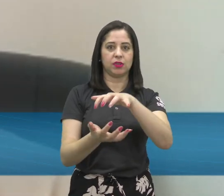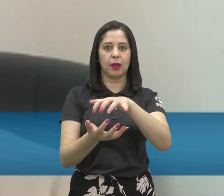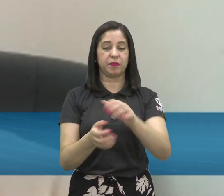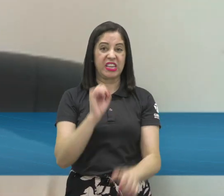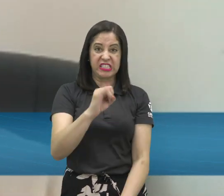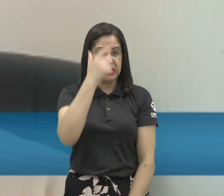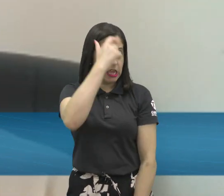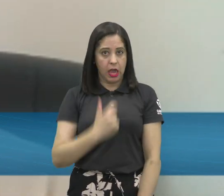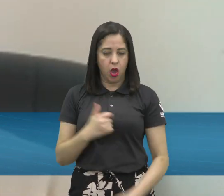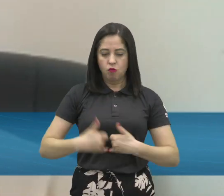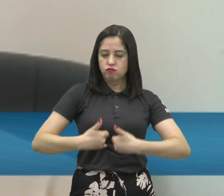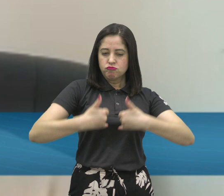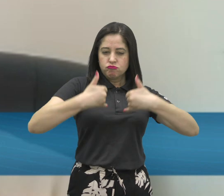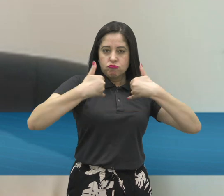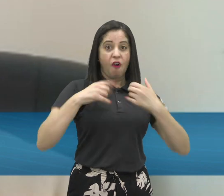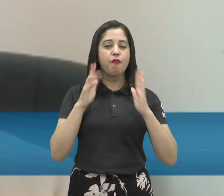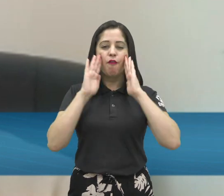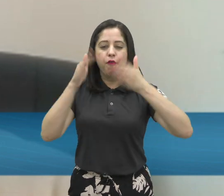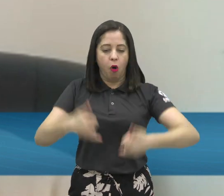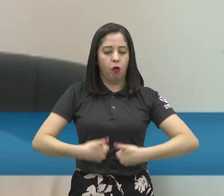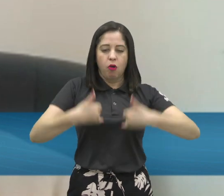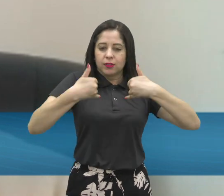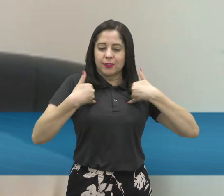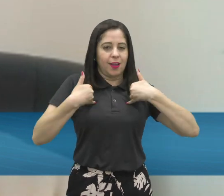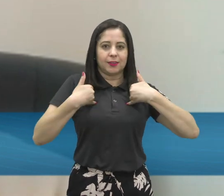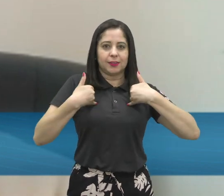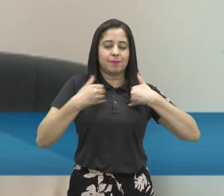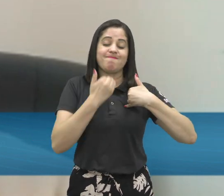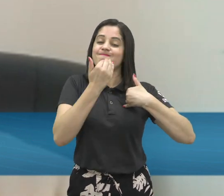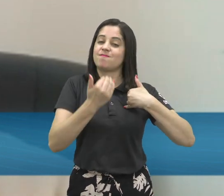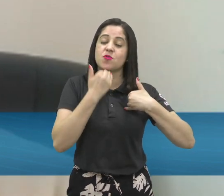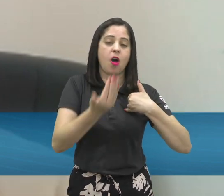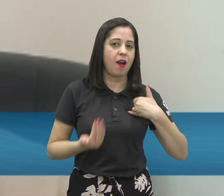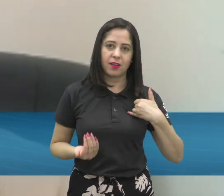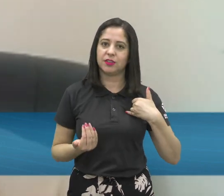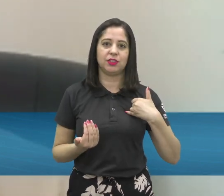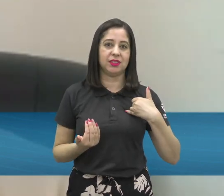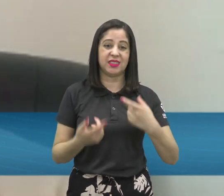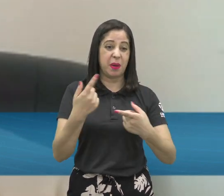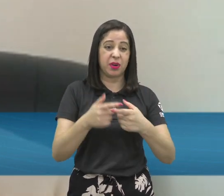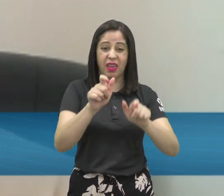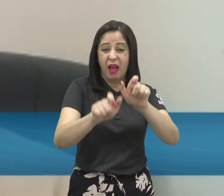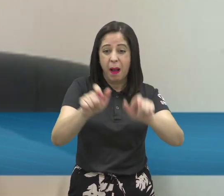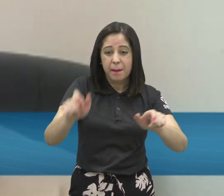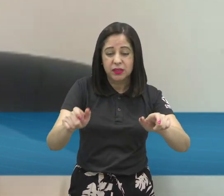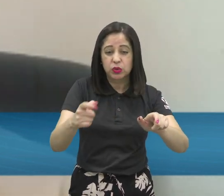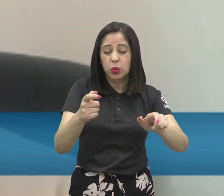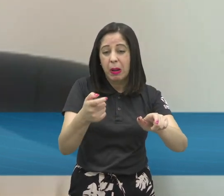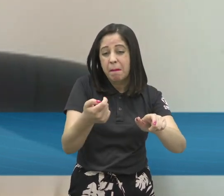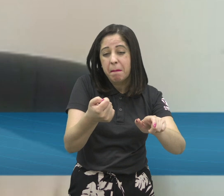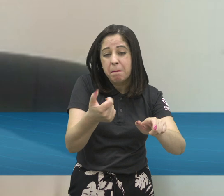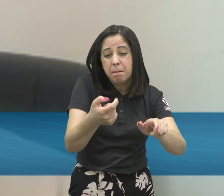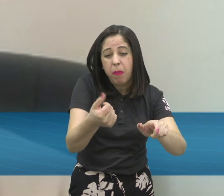pelo ego, puramente pelo individualismo, a transformação é pequena. E essa transformação pequena, ela favorece pequenininho o meu ego. Eu vou ter que fazer